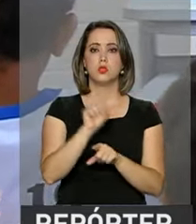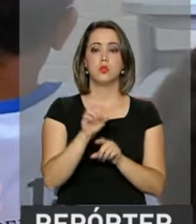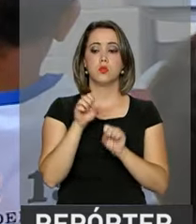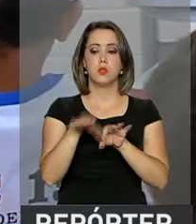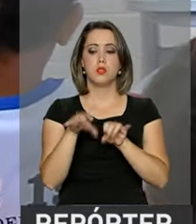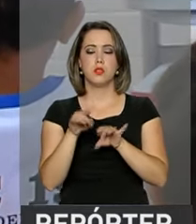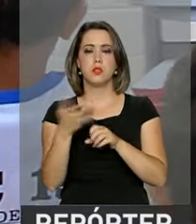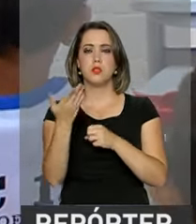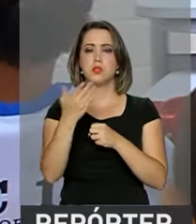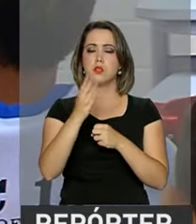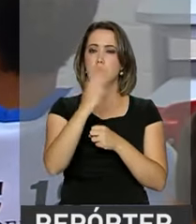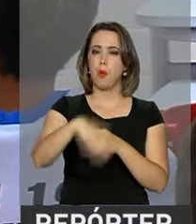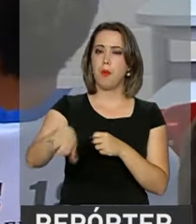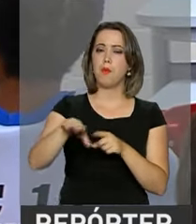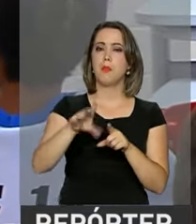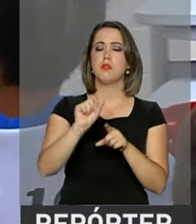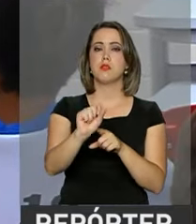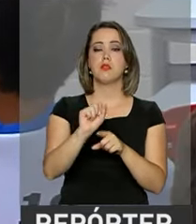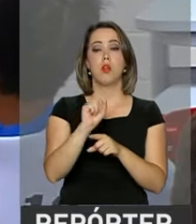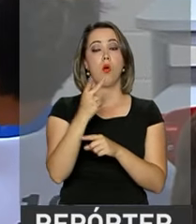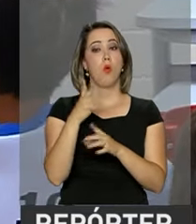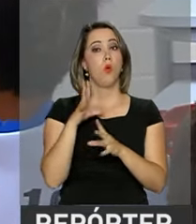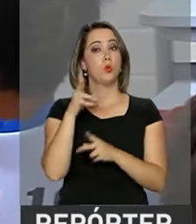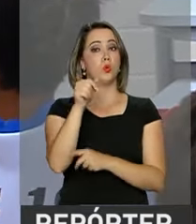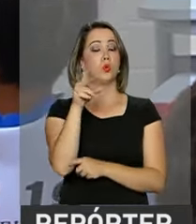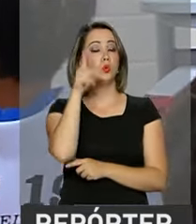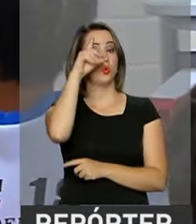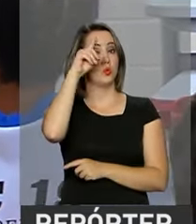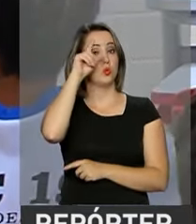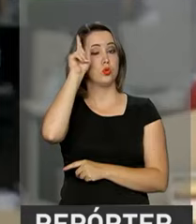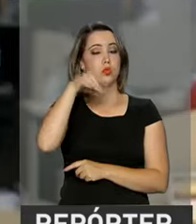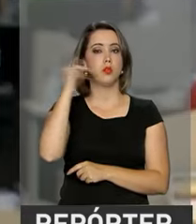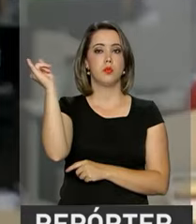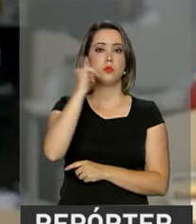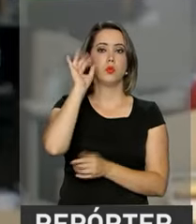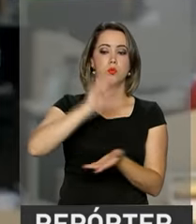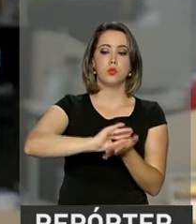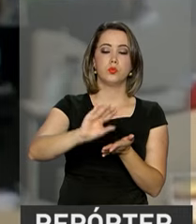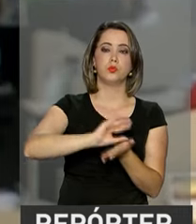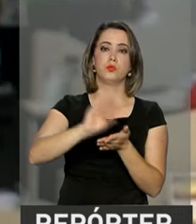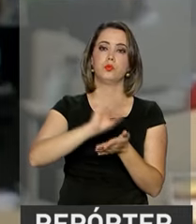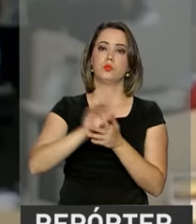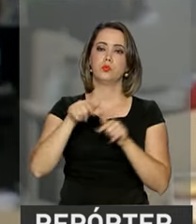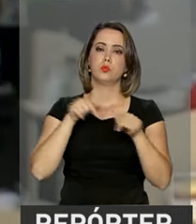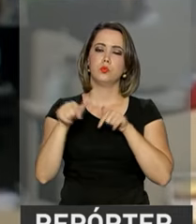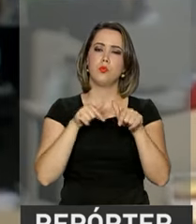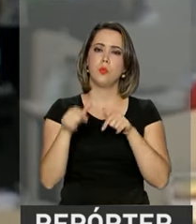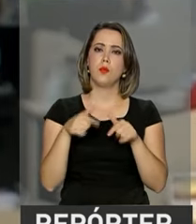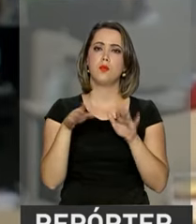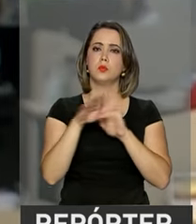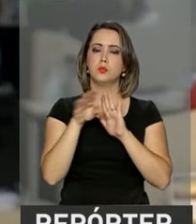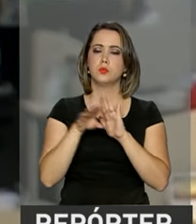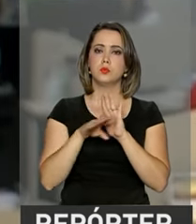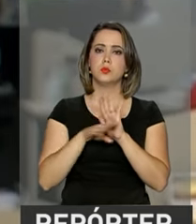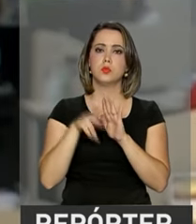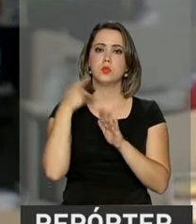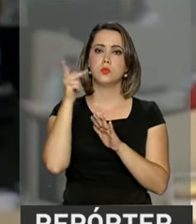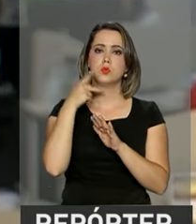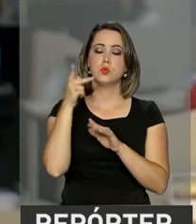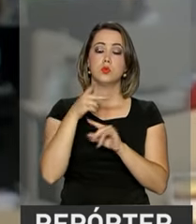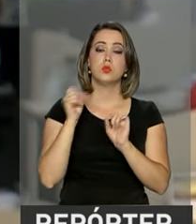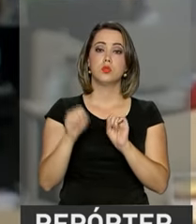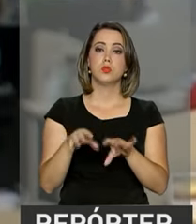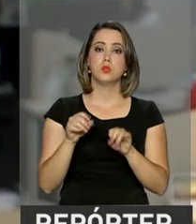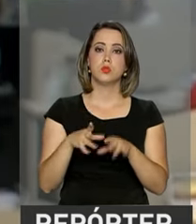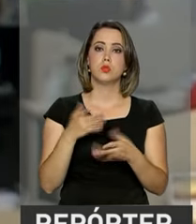tempo parcial e integral e é fundamental para o repasse de recursos e a execução de programas de políticas públicas na área da educação,